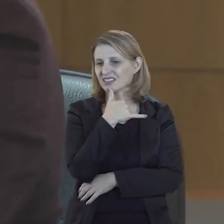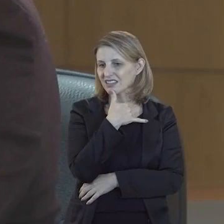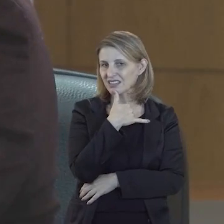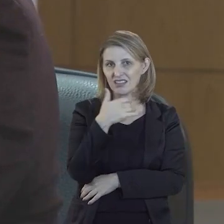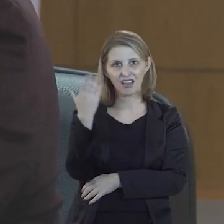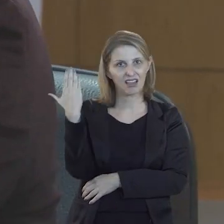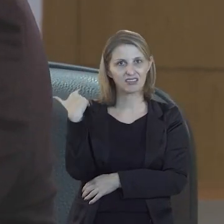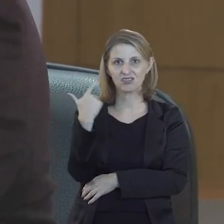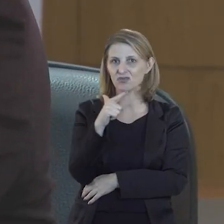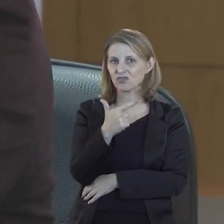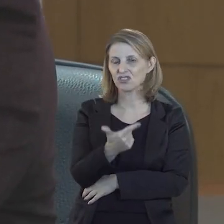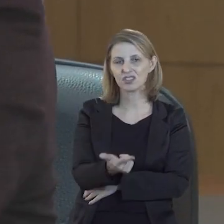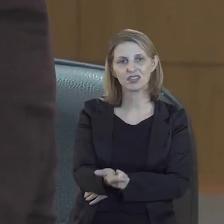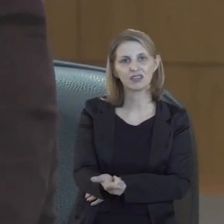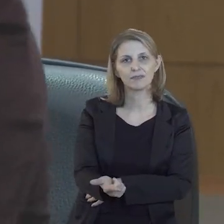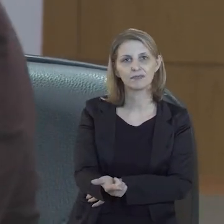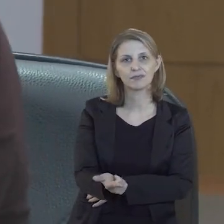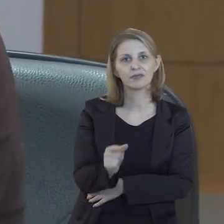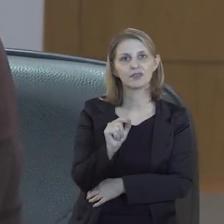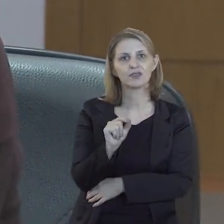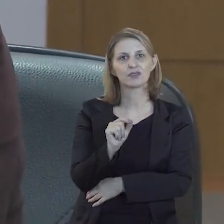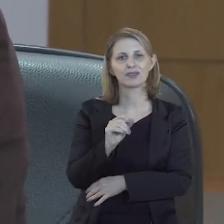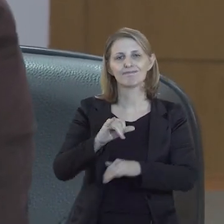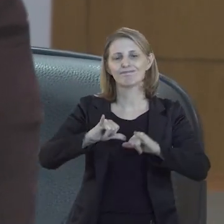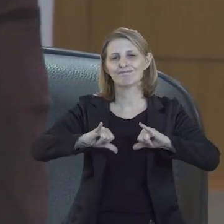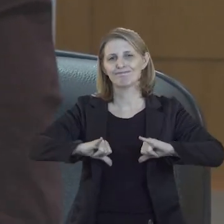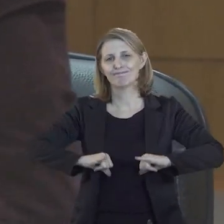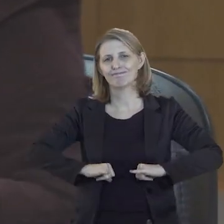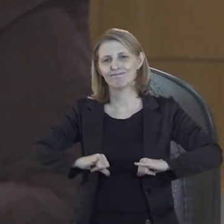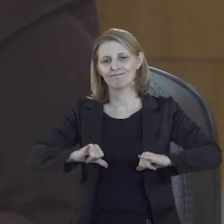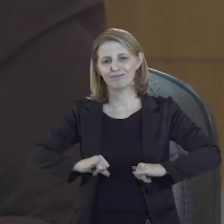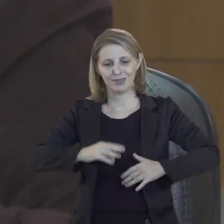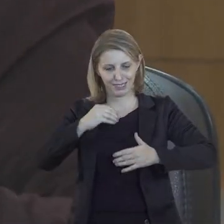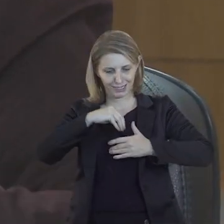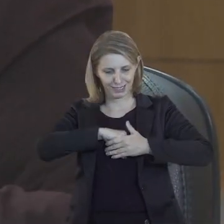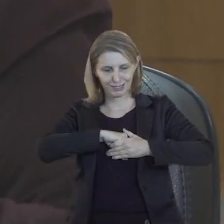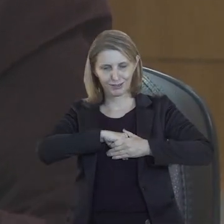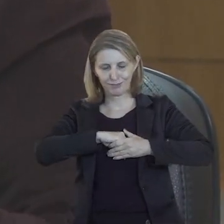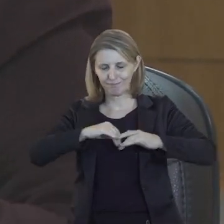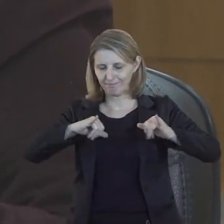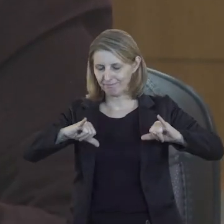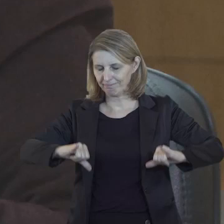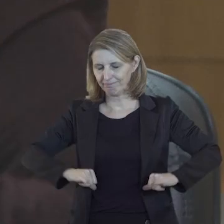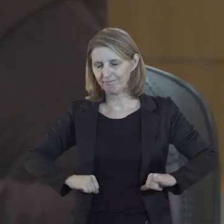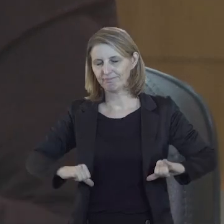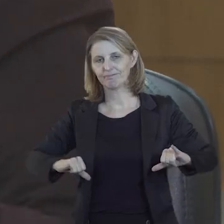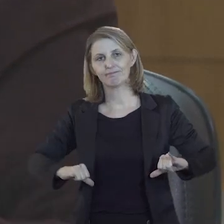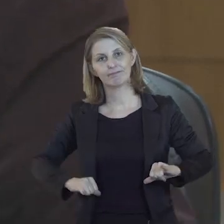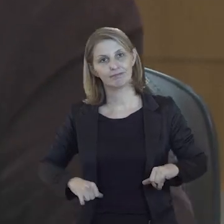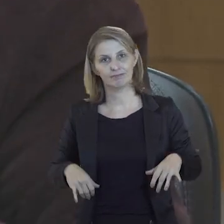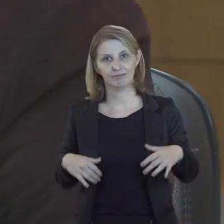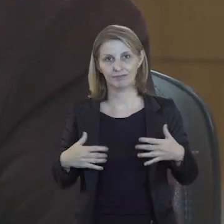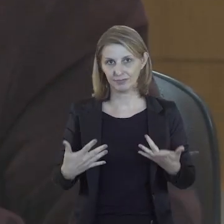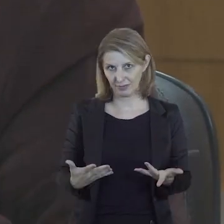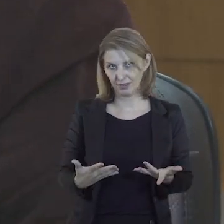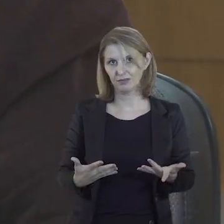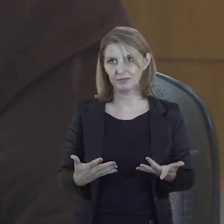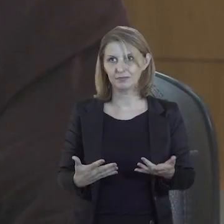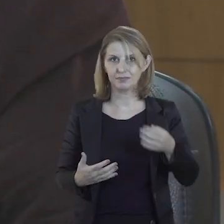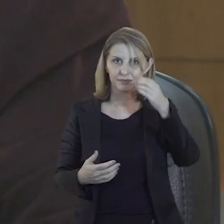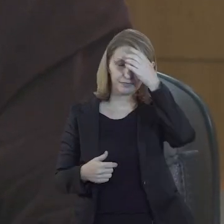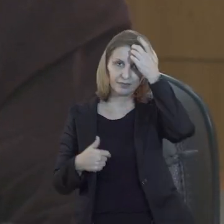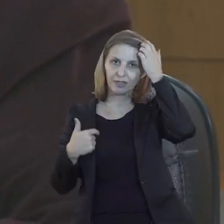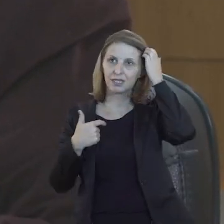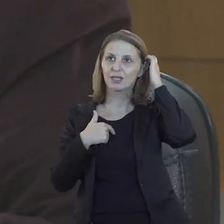começa a sentir uma tristeza que antes você não sentia, e tudo isso gera um sofrimento interno. Você sofre, há um